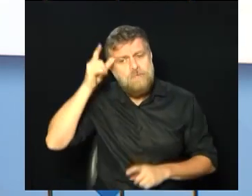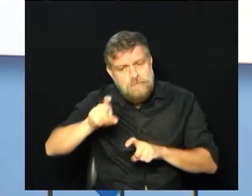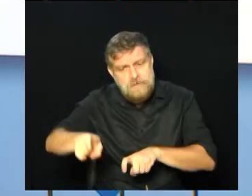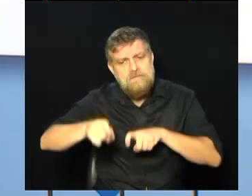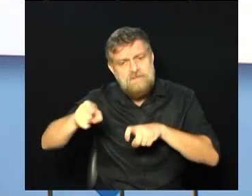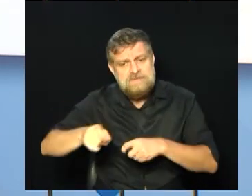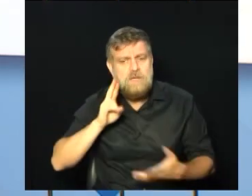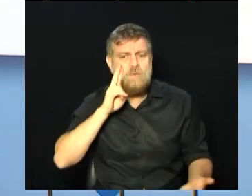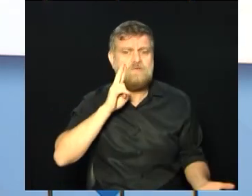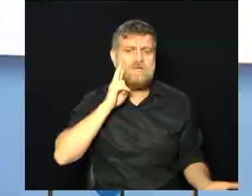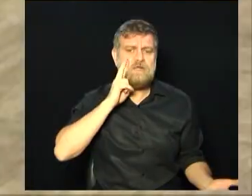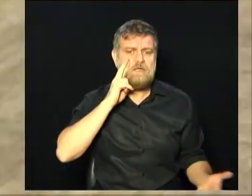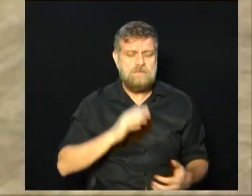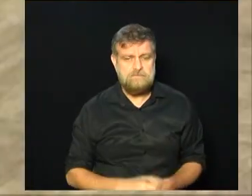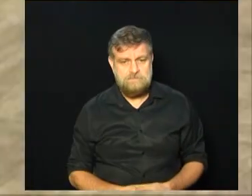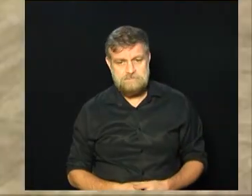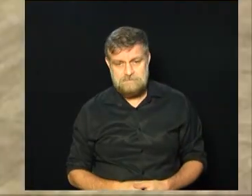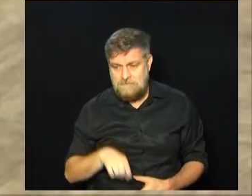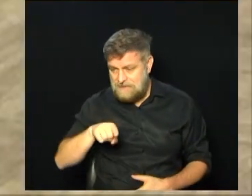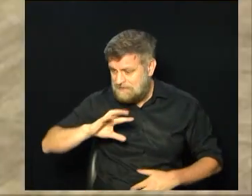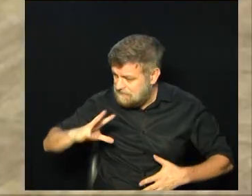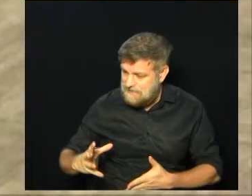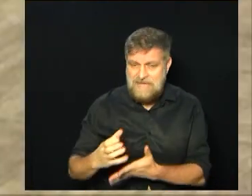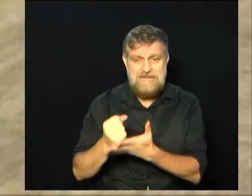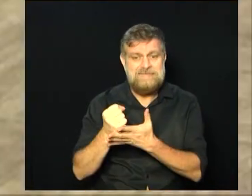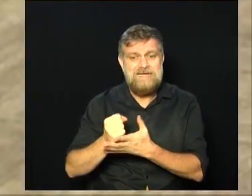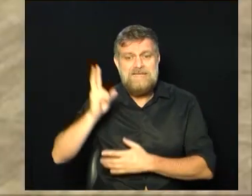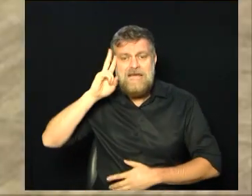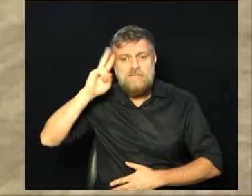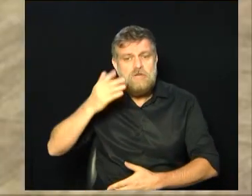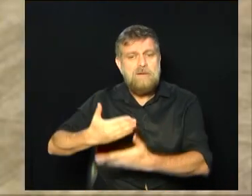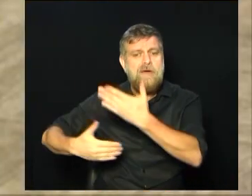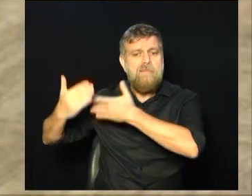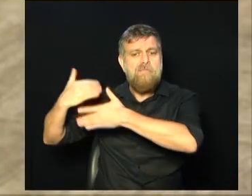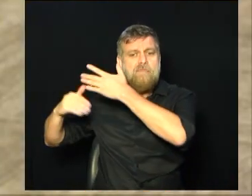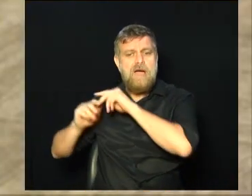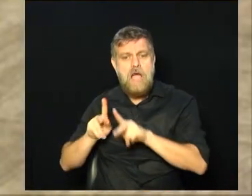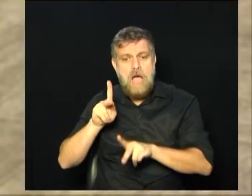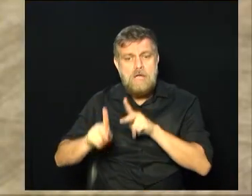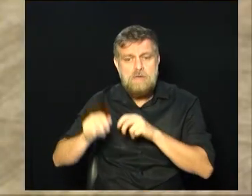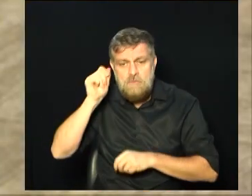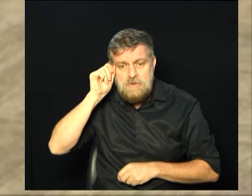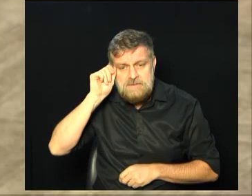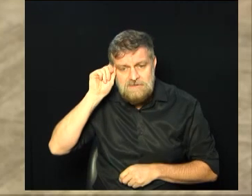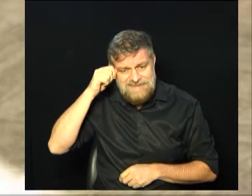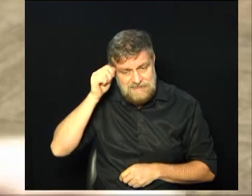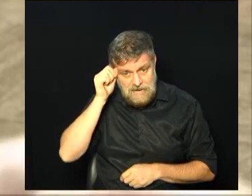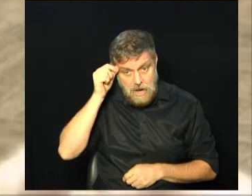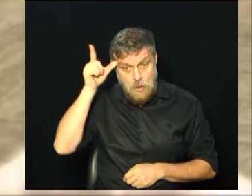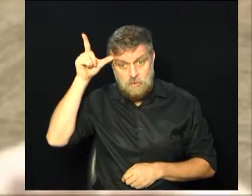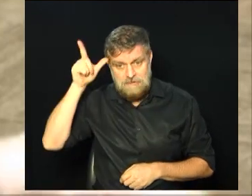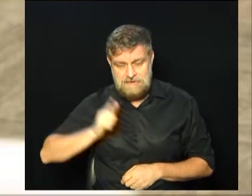Roseira. Ela resgata, né, o patrimônio histórico da população negra e cultural. Lá tem